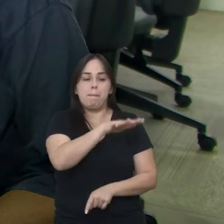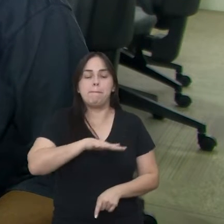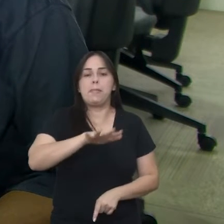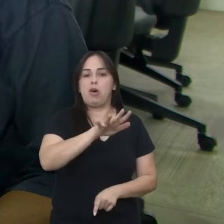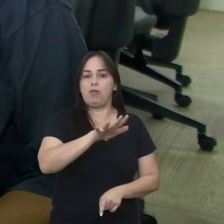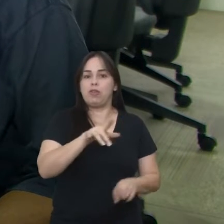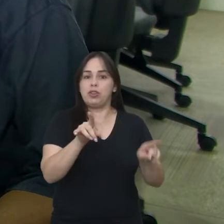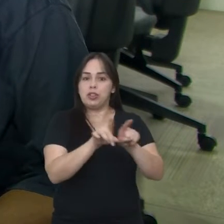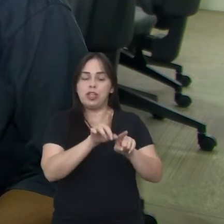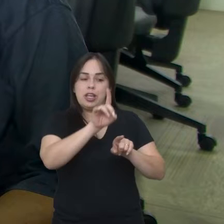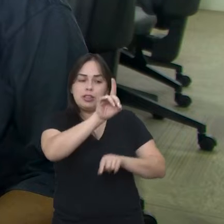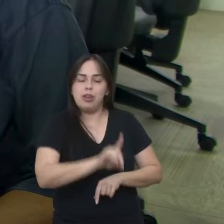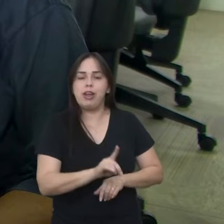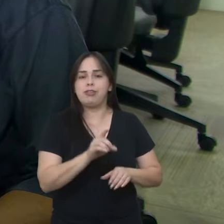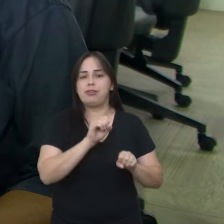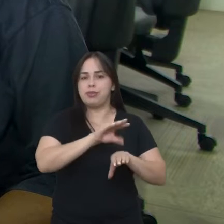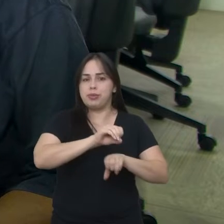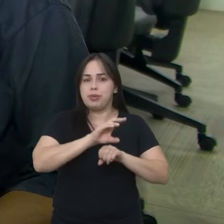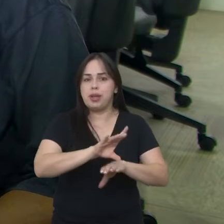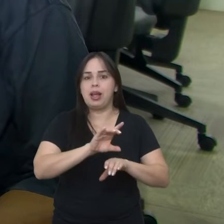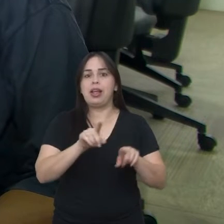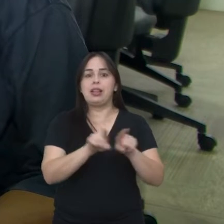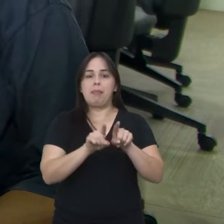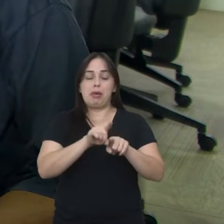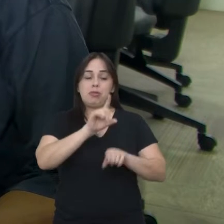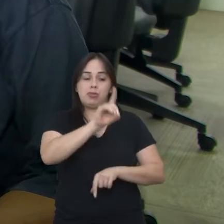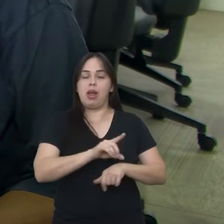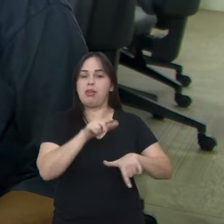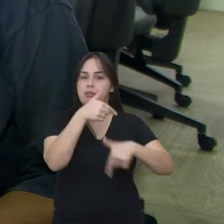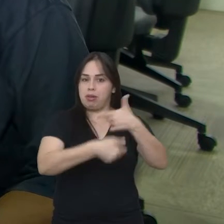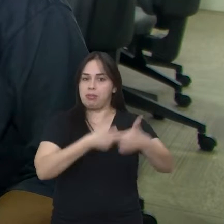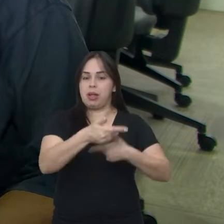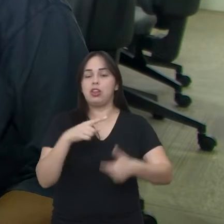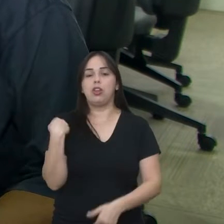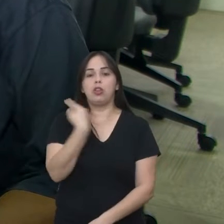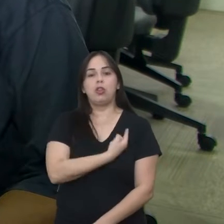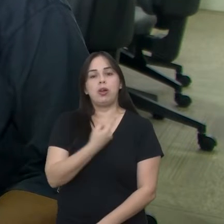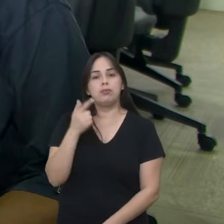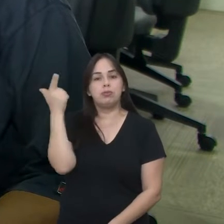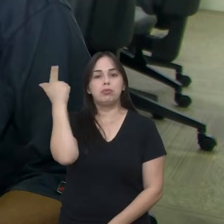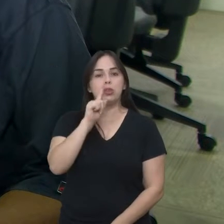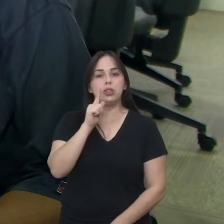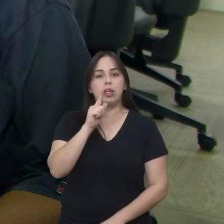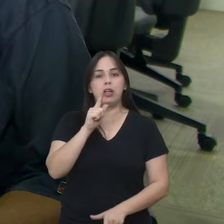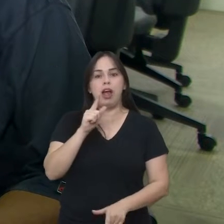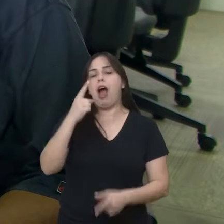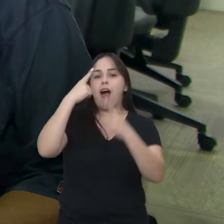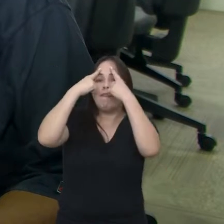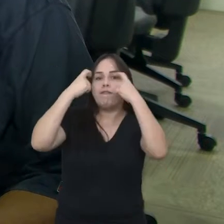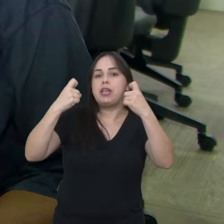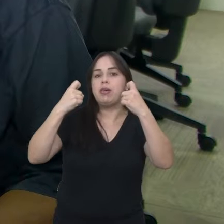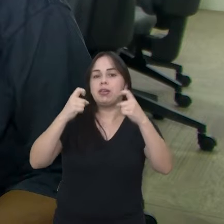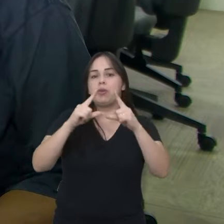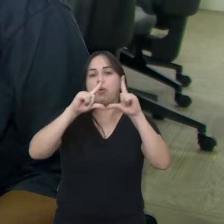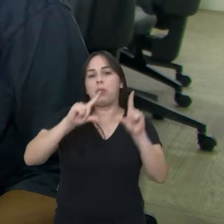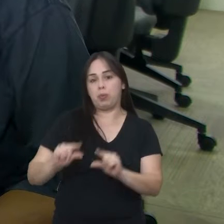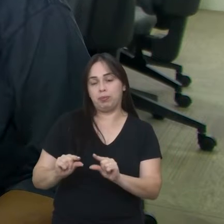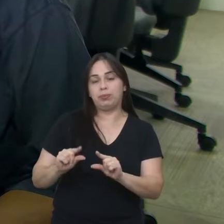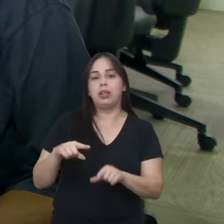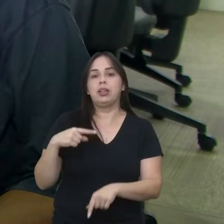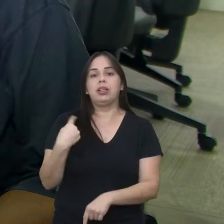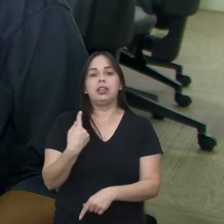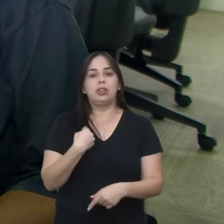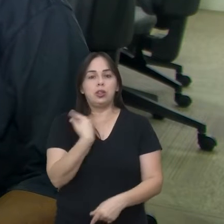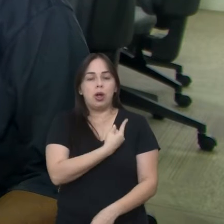ao povo preto, ao direito de estudar, ao direito de trabalhar, nós vamos conseguir sim combater o racismo estrutural